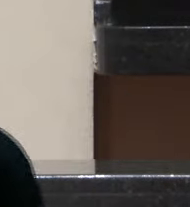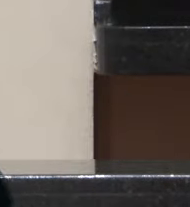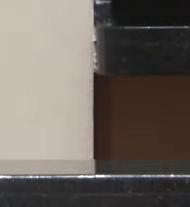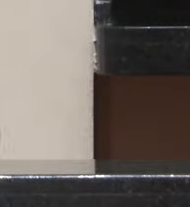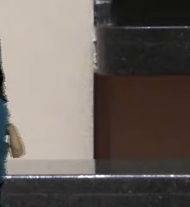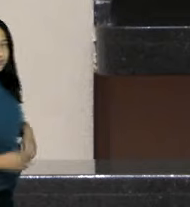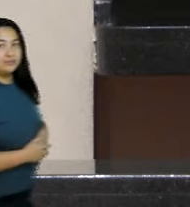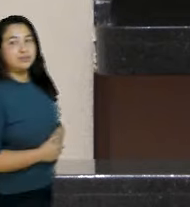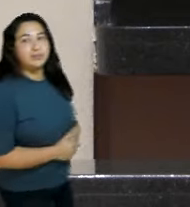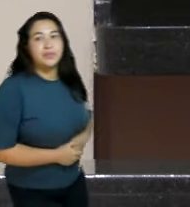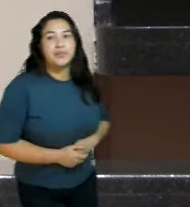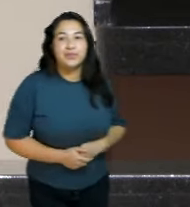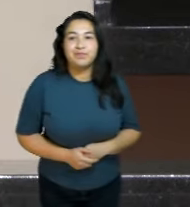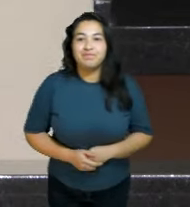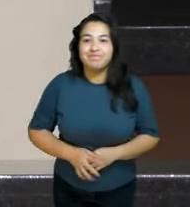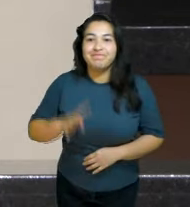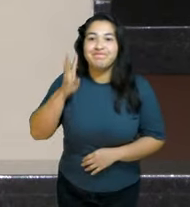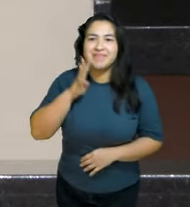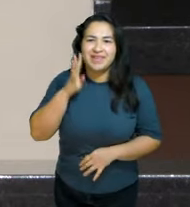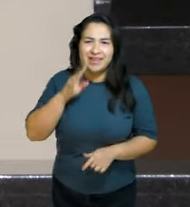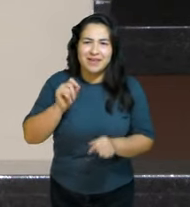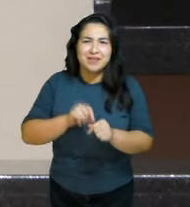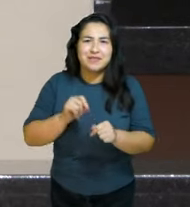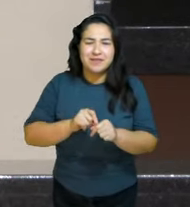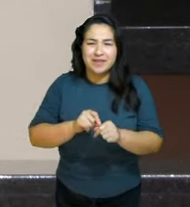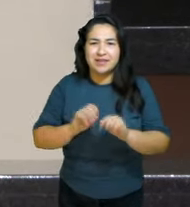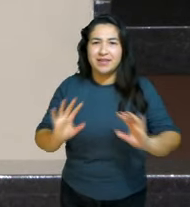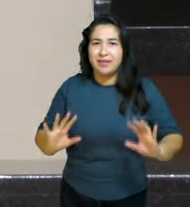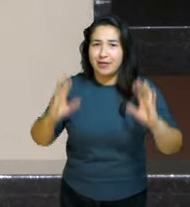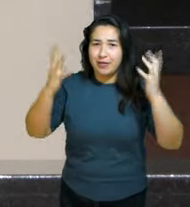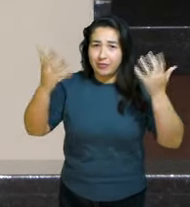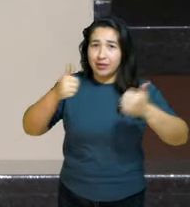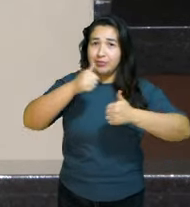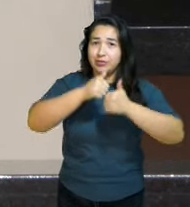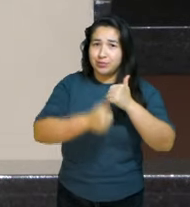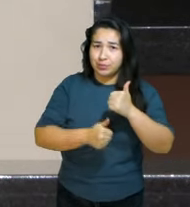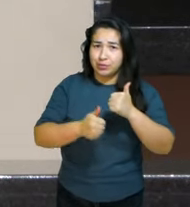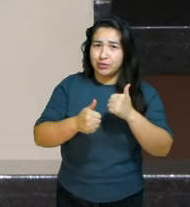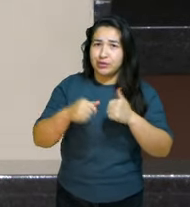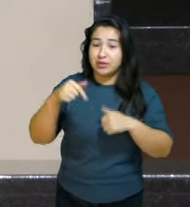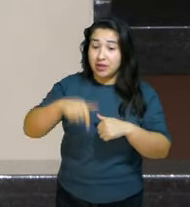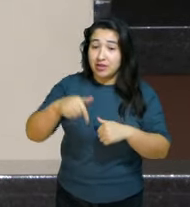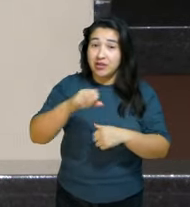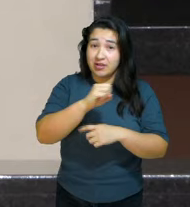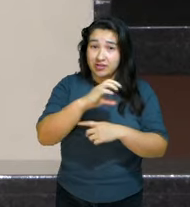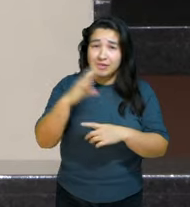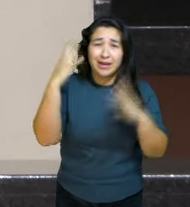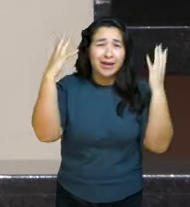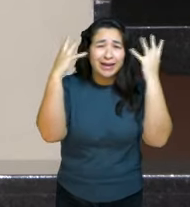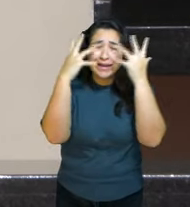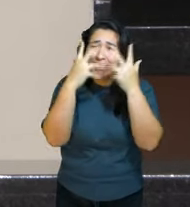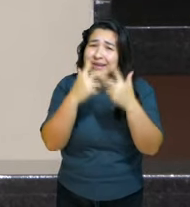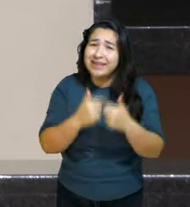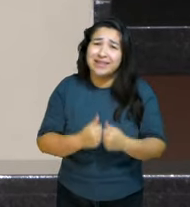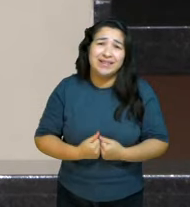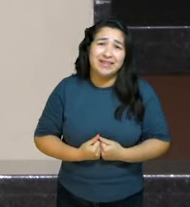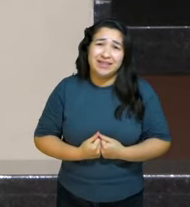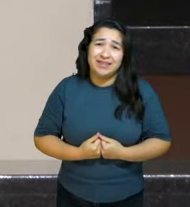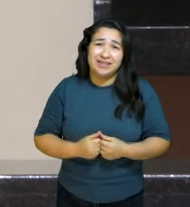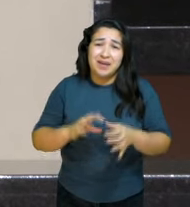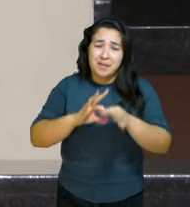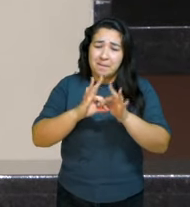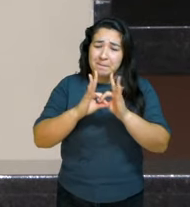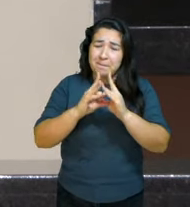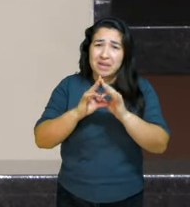evento esportivo em Santa Catarina, que são lindos, os eventos esportivos catarinenses são lindos. As aberturas de Parajask, Jaste, Joguinhos